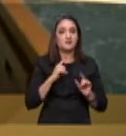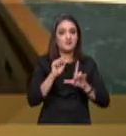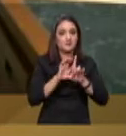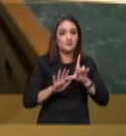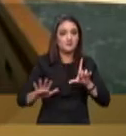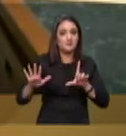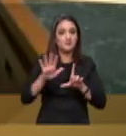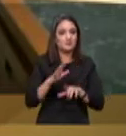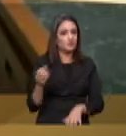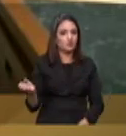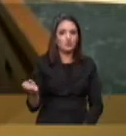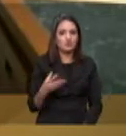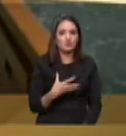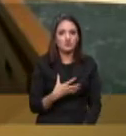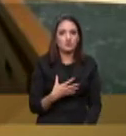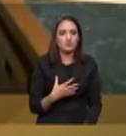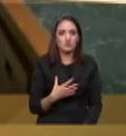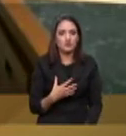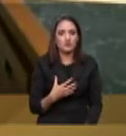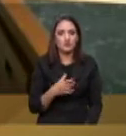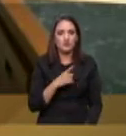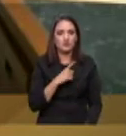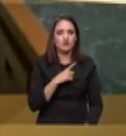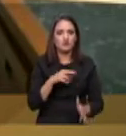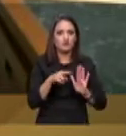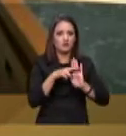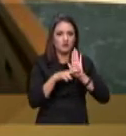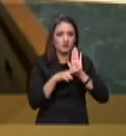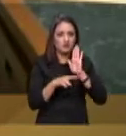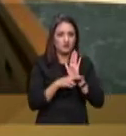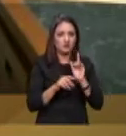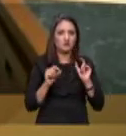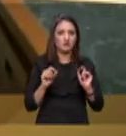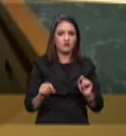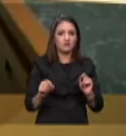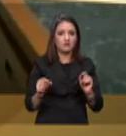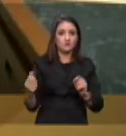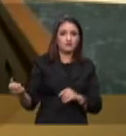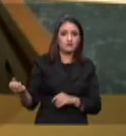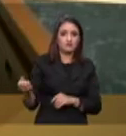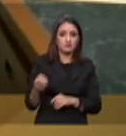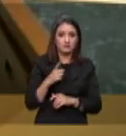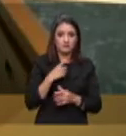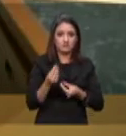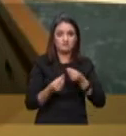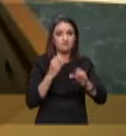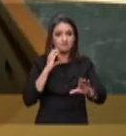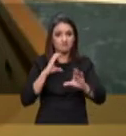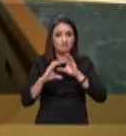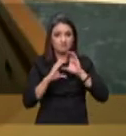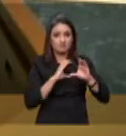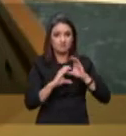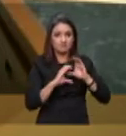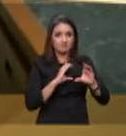que determinaram formas inteiramente inéditas de se comunicar